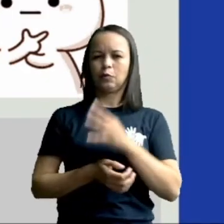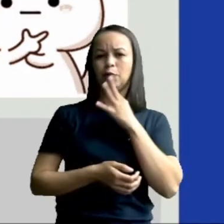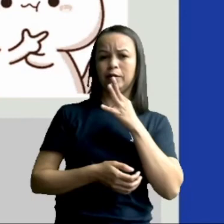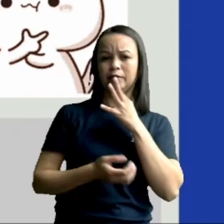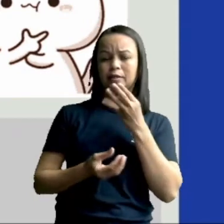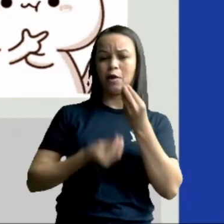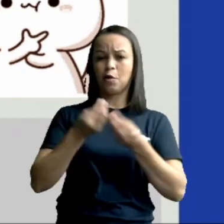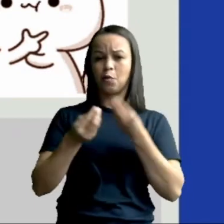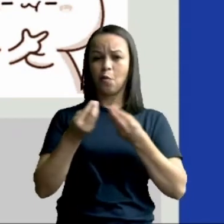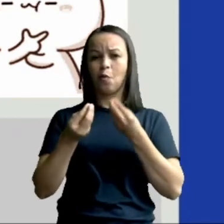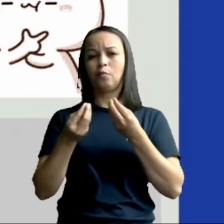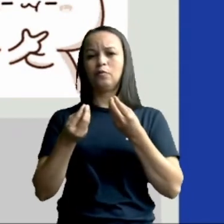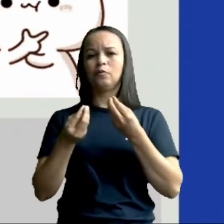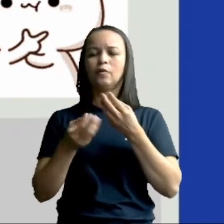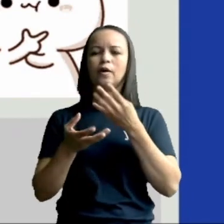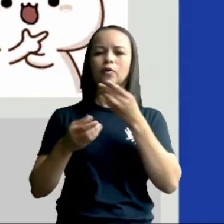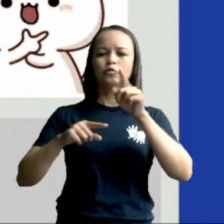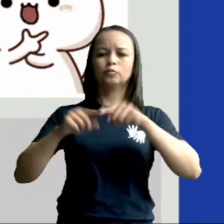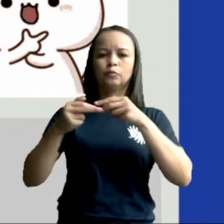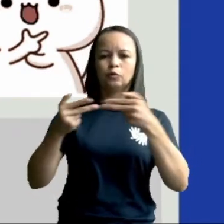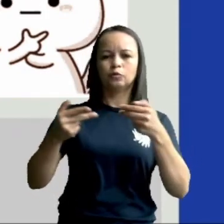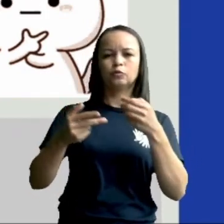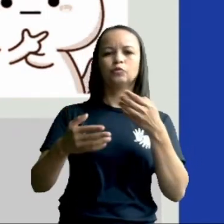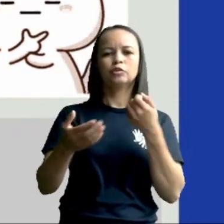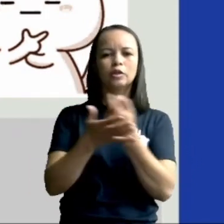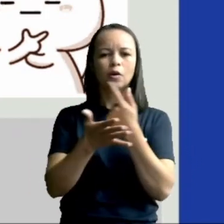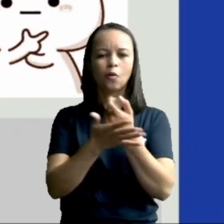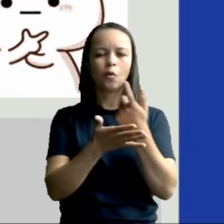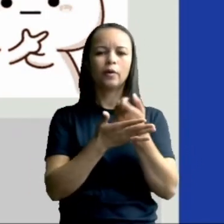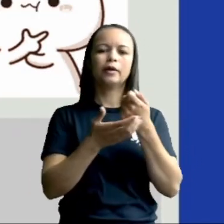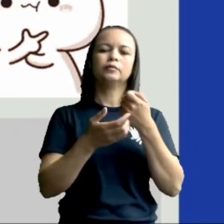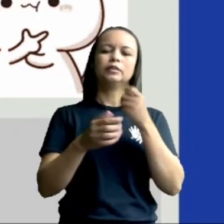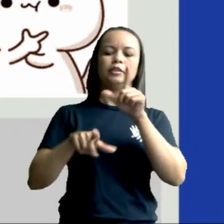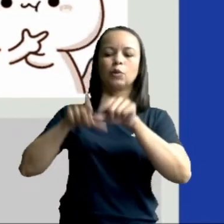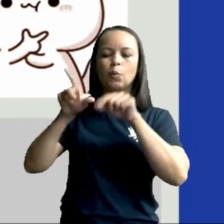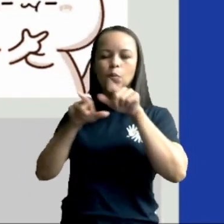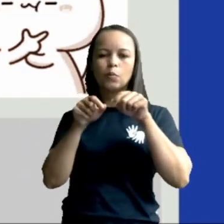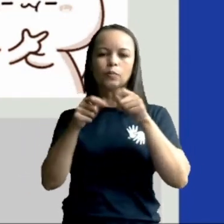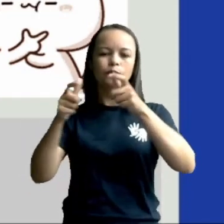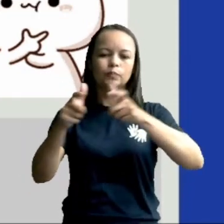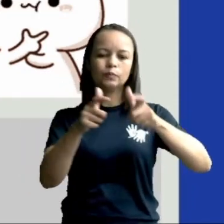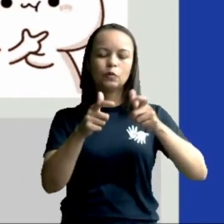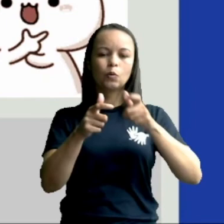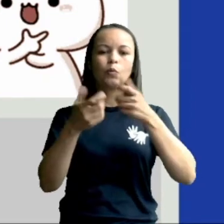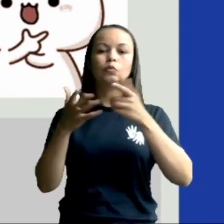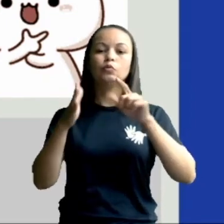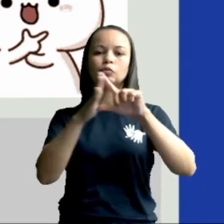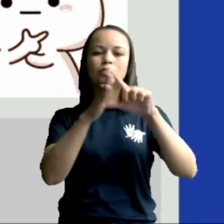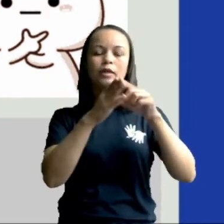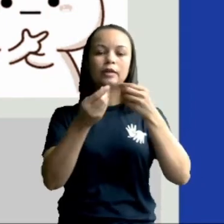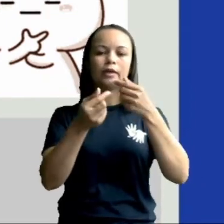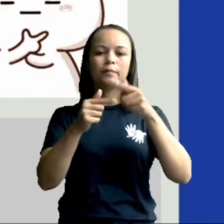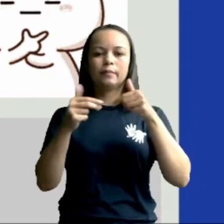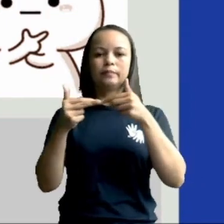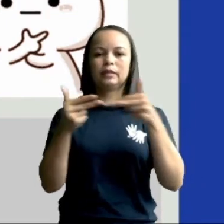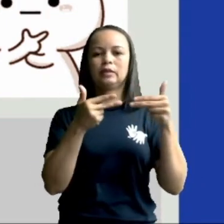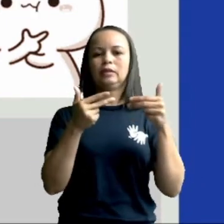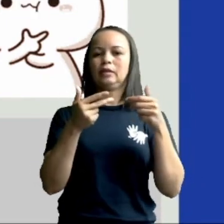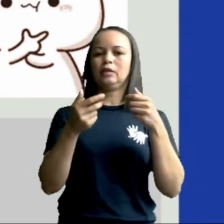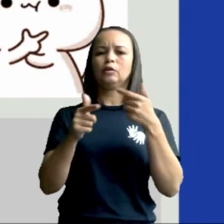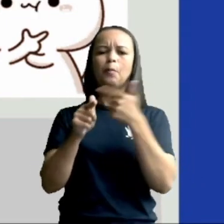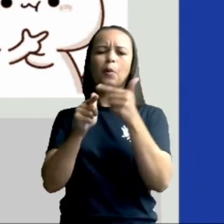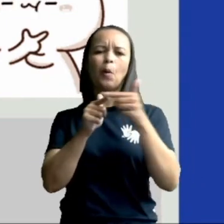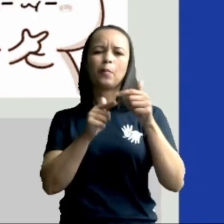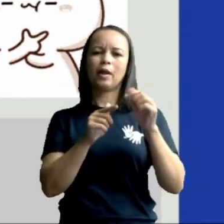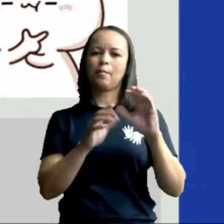a origem dos produtos que consumimos e escolhendo aqueles que causam menos impactos negativos ao meio ambiente, ao clima e à sociedade.